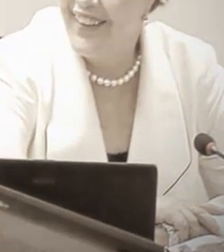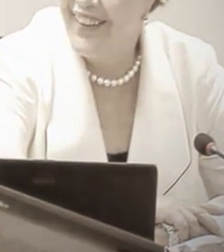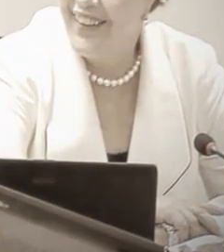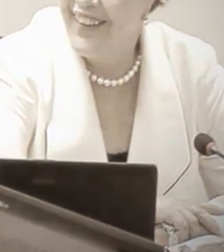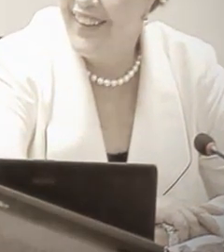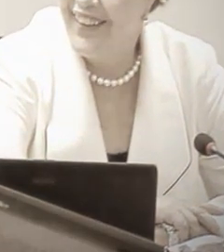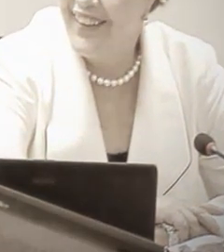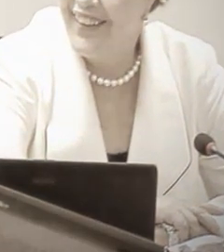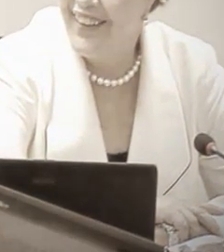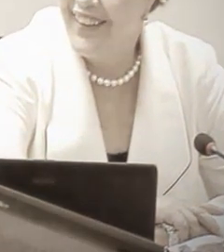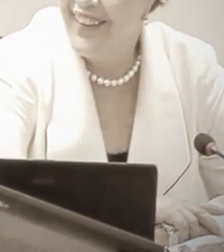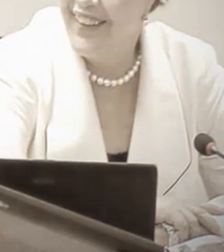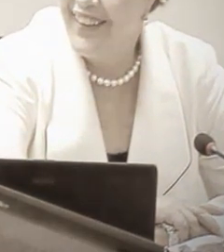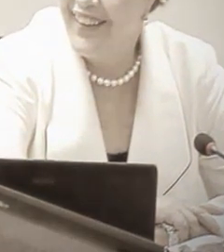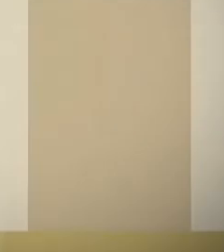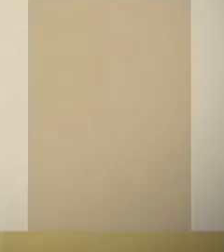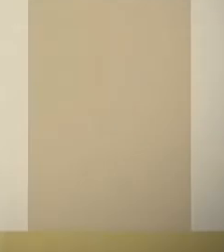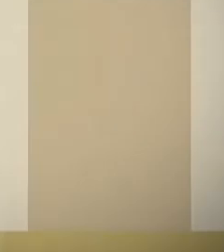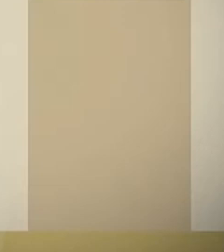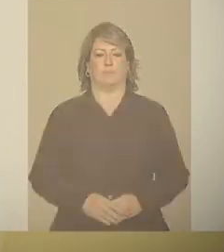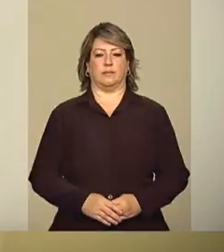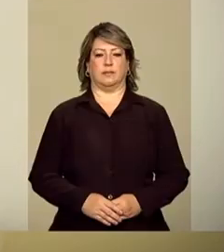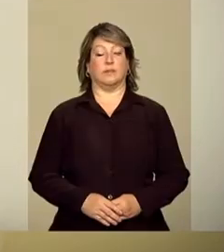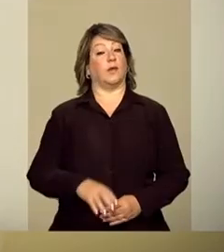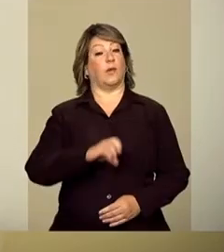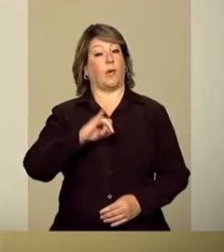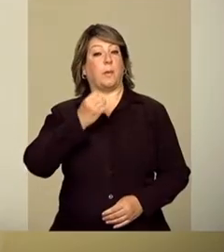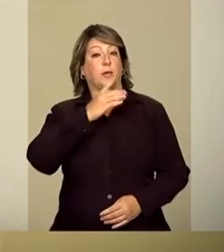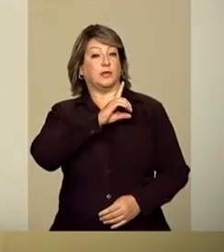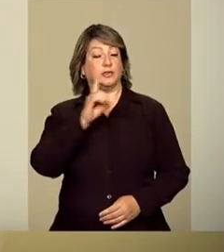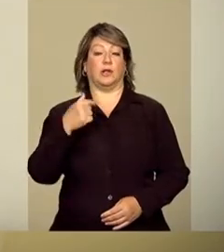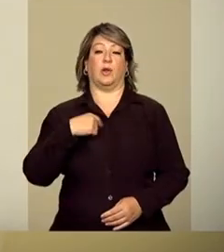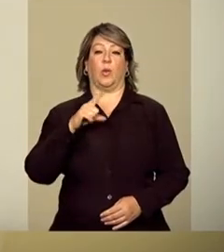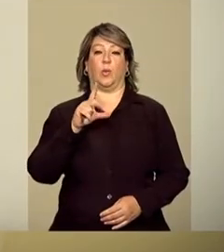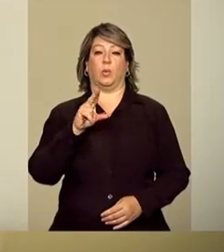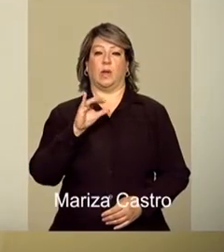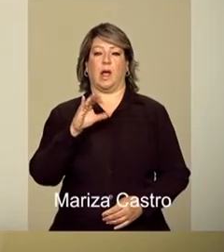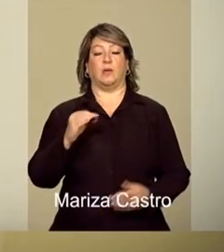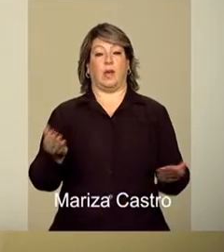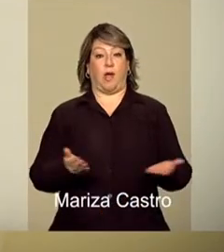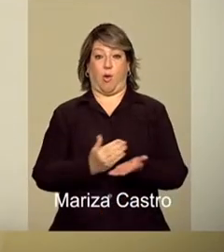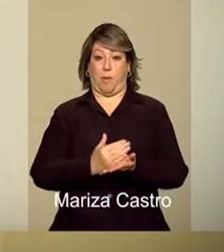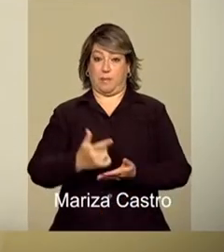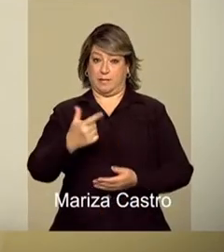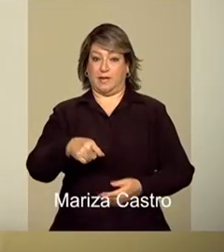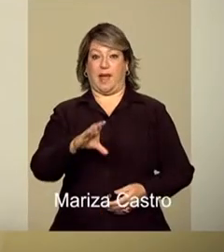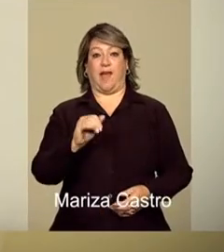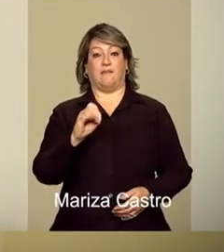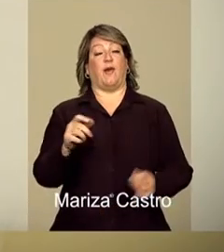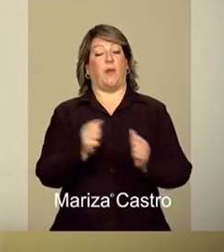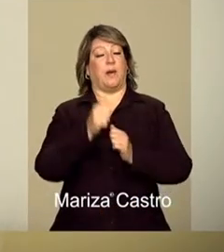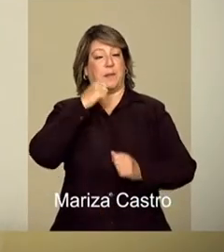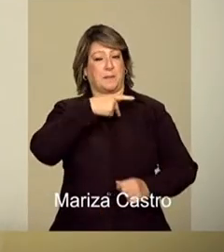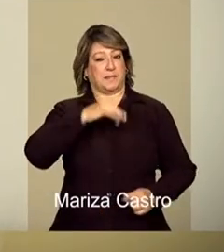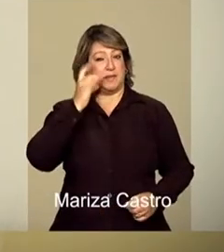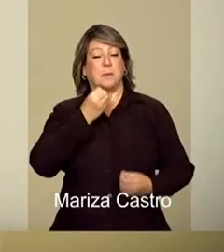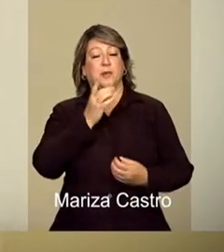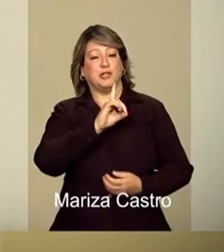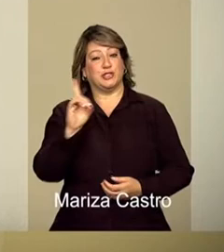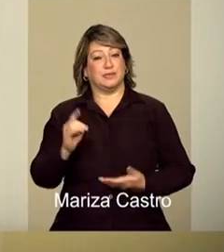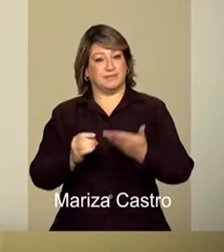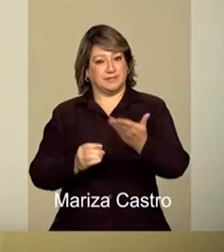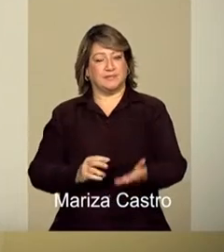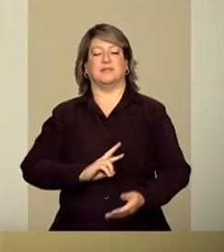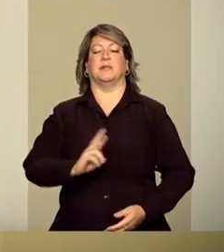Café com a Presidenta. Olá, bom dia. Eu sou Luciano Seixas e começa agora mais um Café com a Presidenta Dilma. Bom dia,